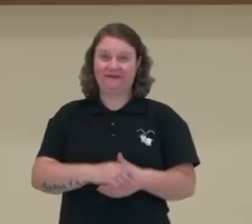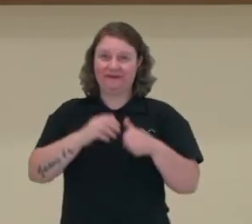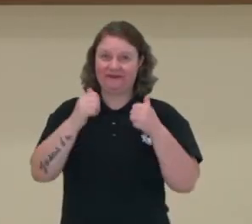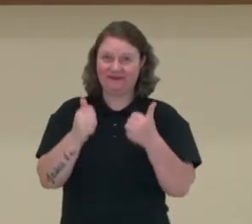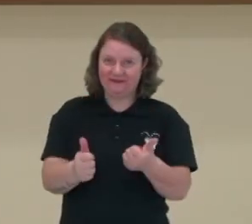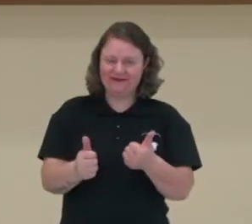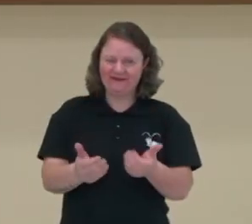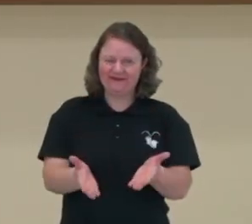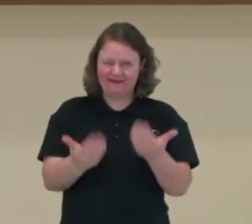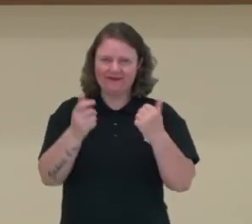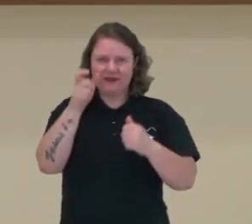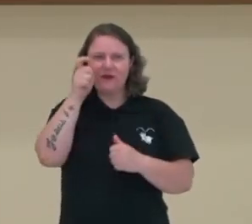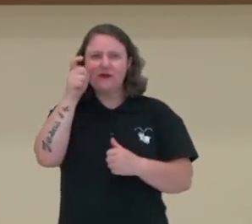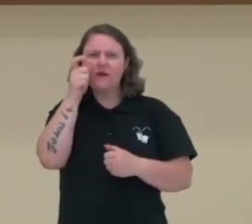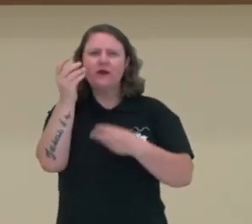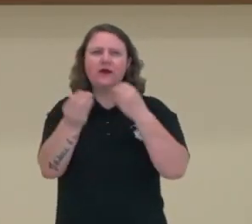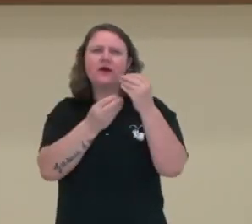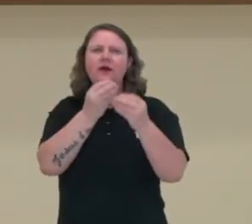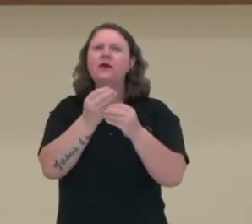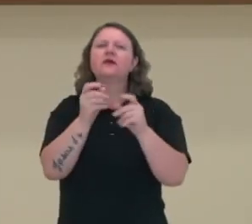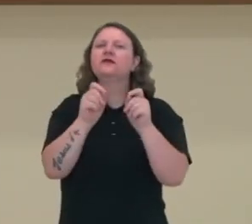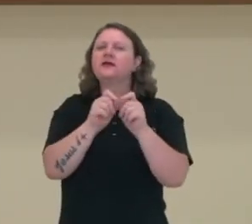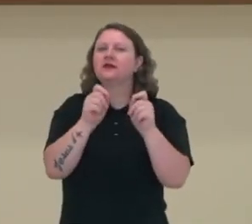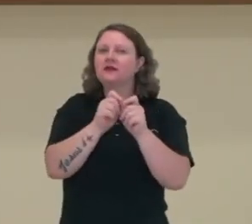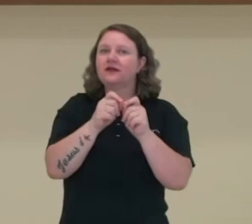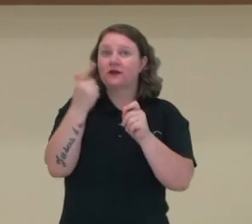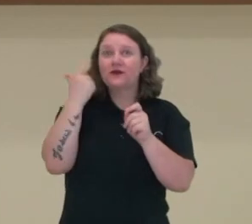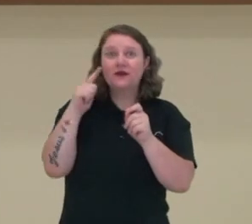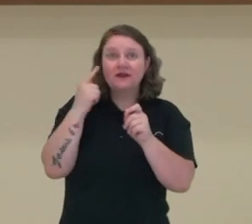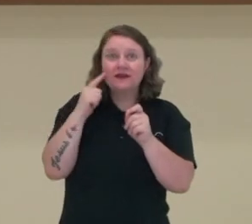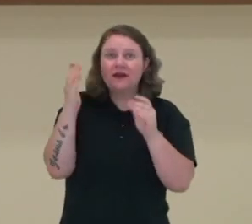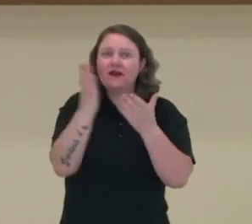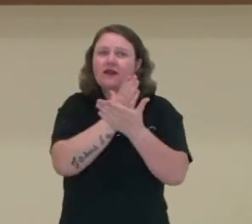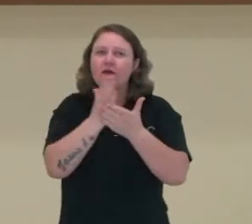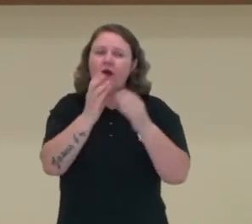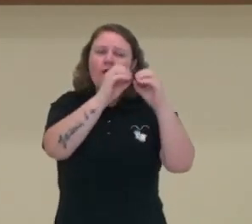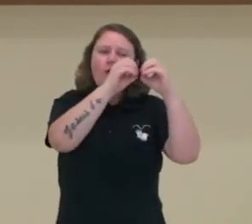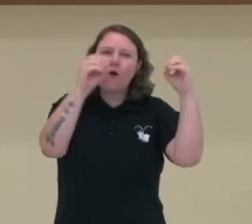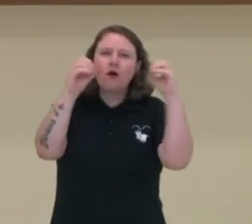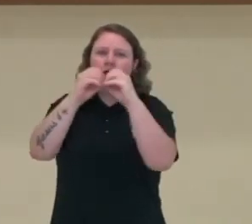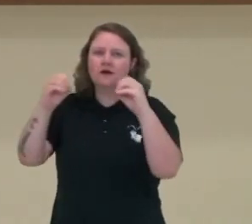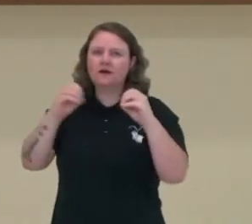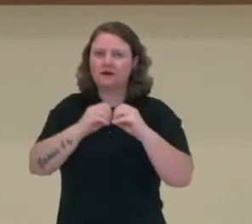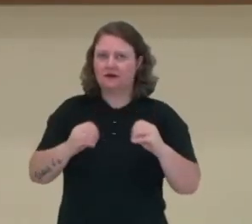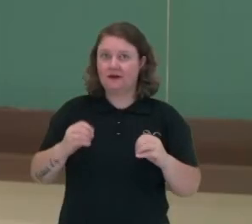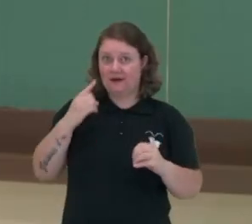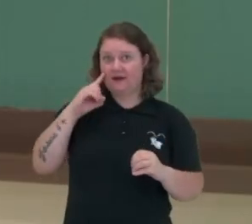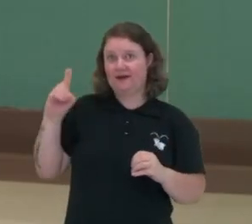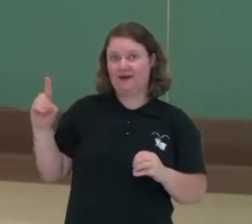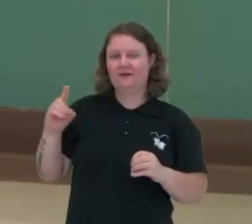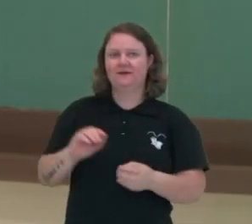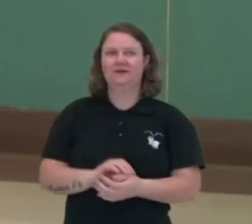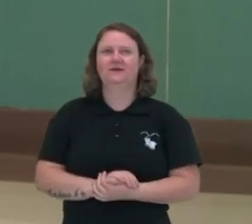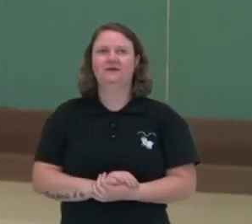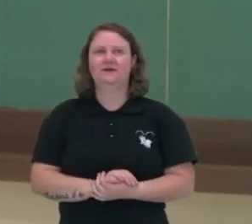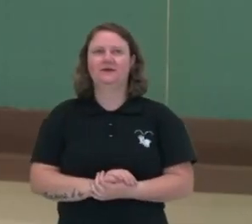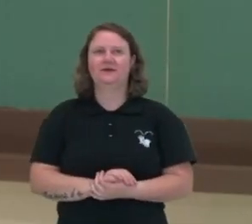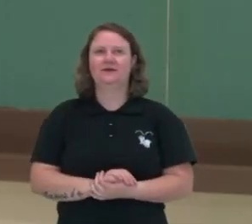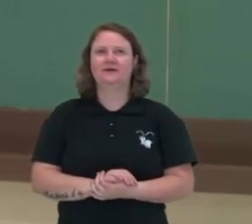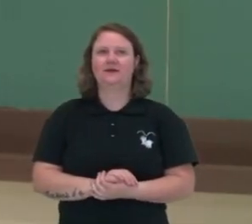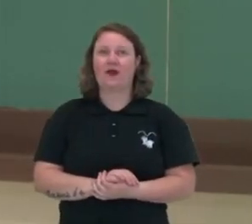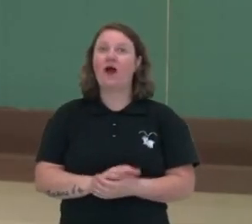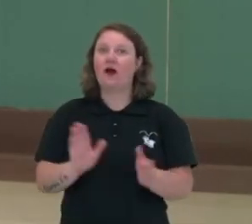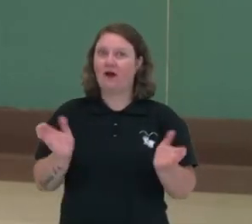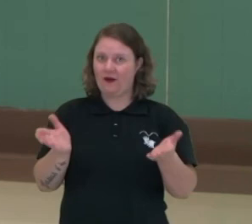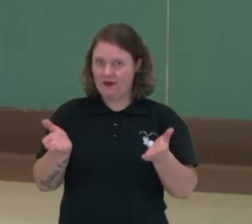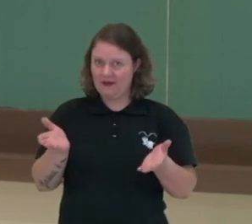Beleza, vamos ver então como ficou. Você conseguiu então fazer a separação em orações? Acompanhe. Olha lá,